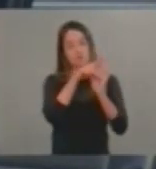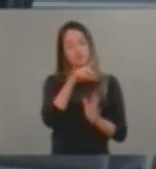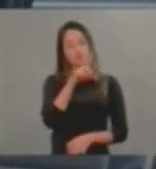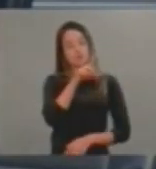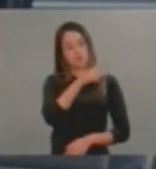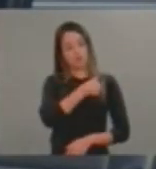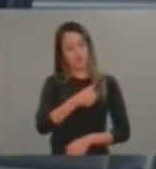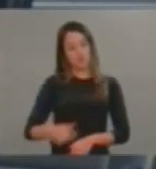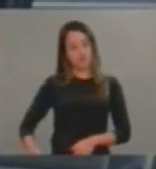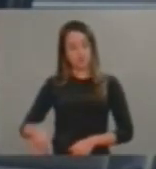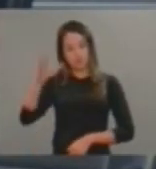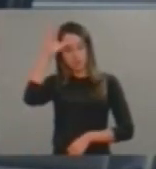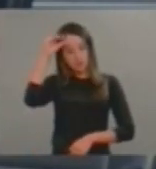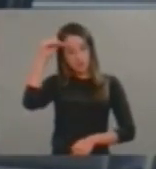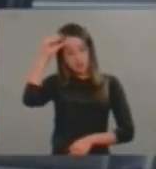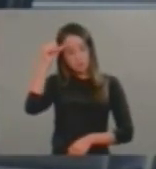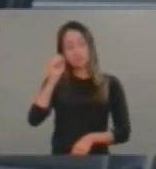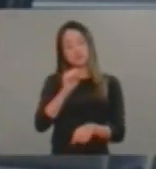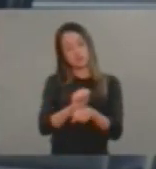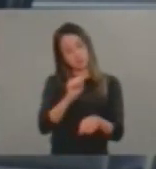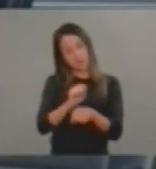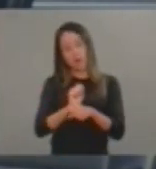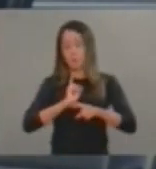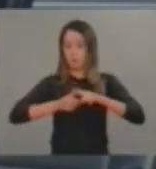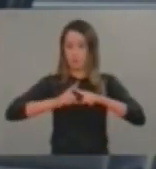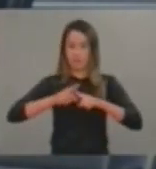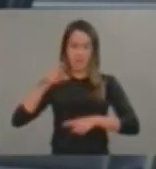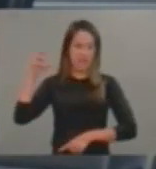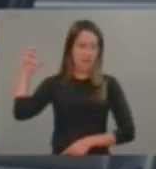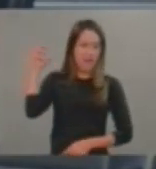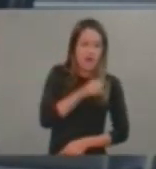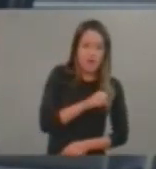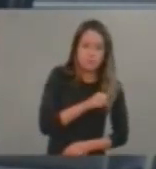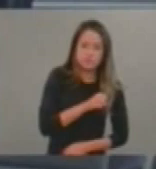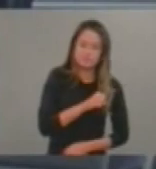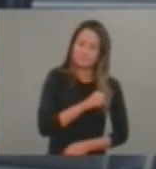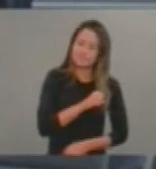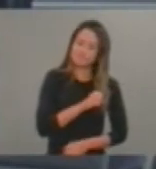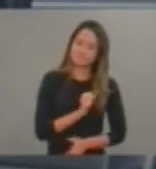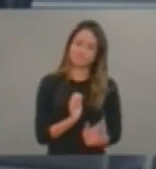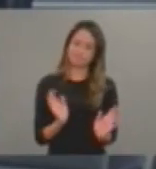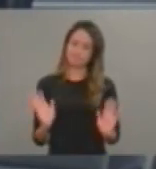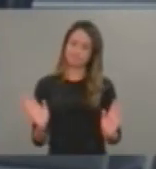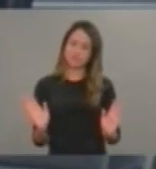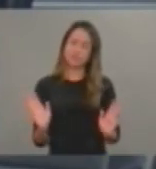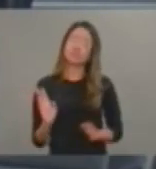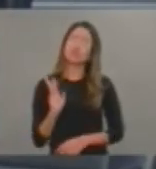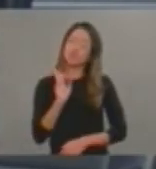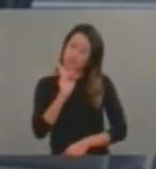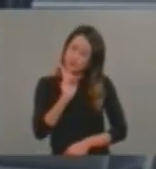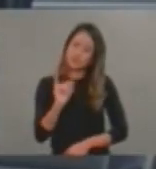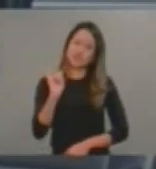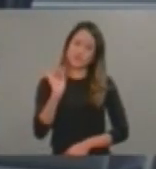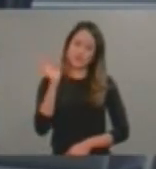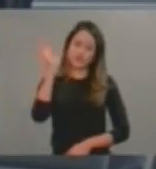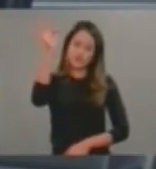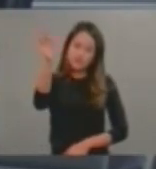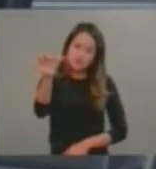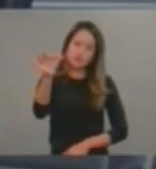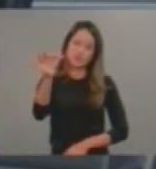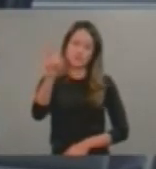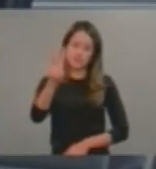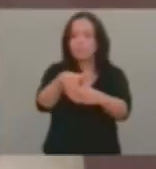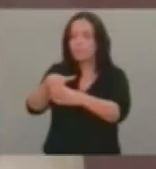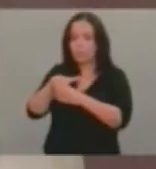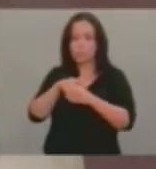podemos esperar na área de segurança pública, não precisa ser especialista, perito para saber que os resultados vêm a médio e